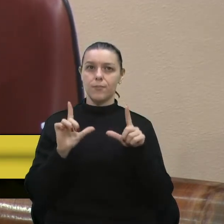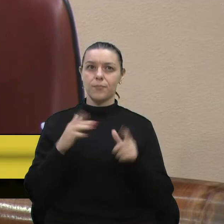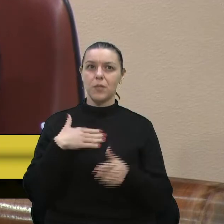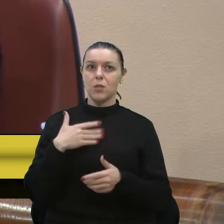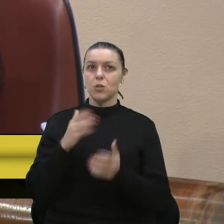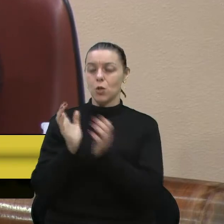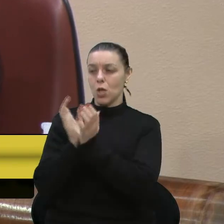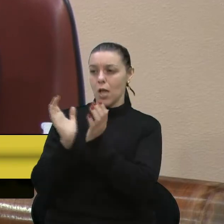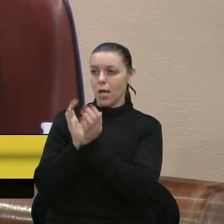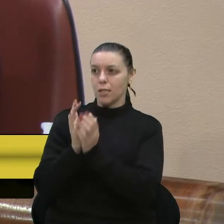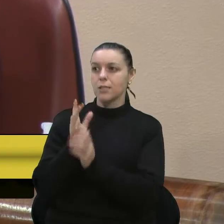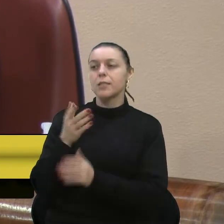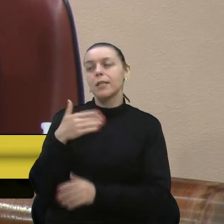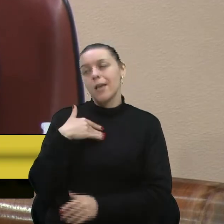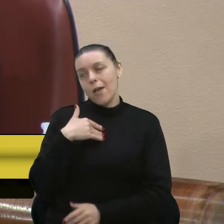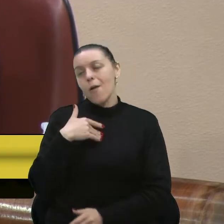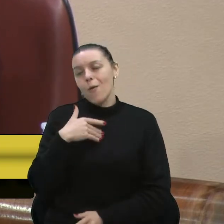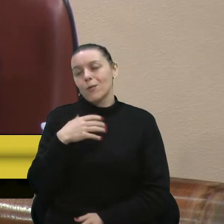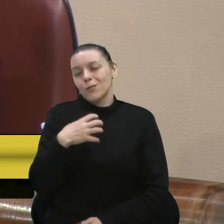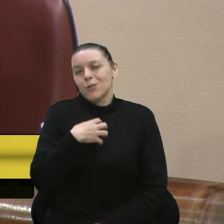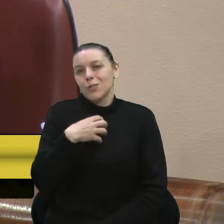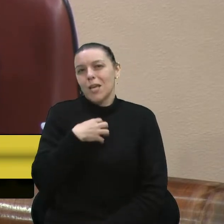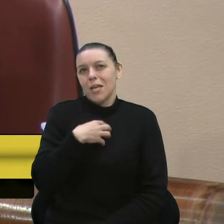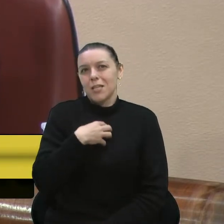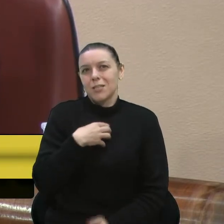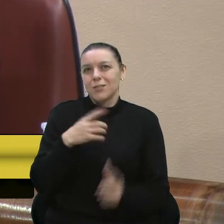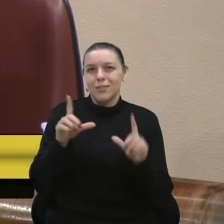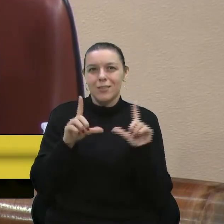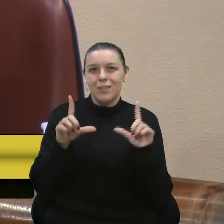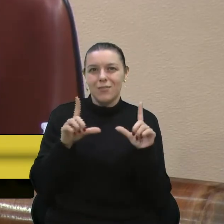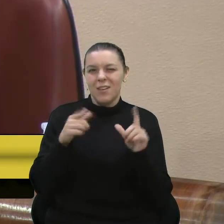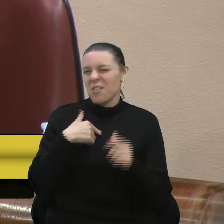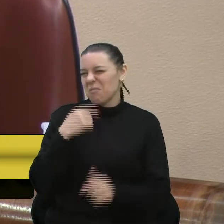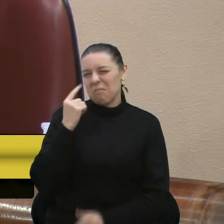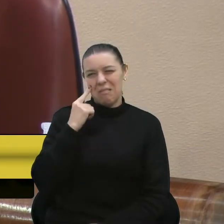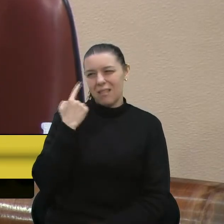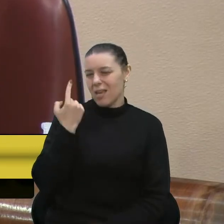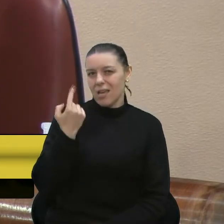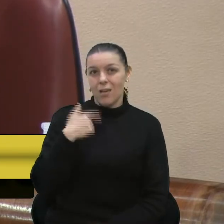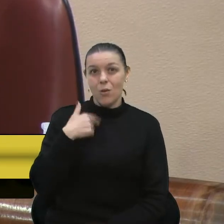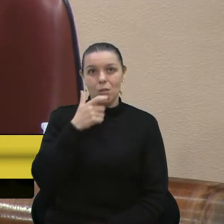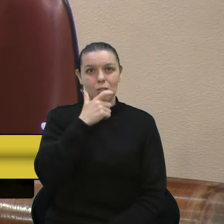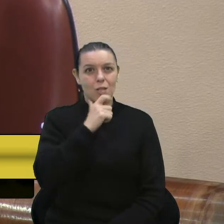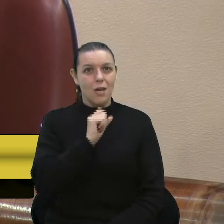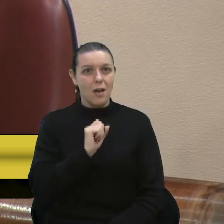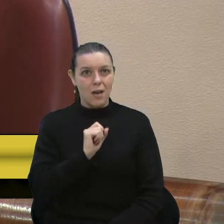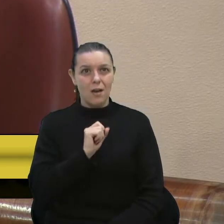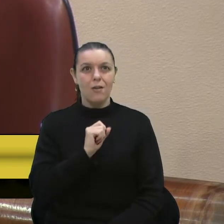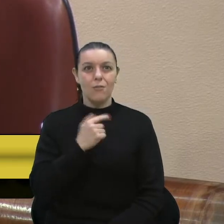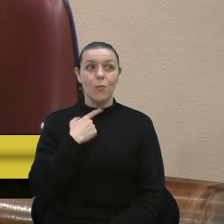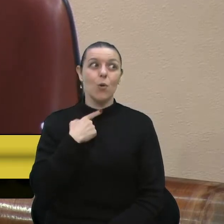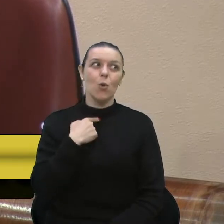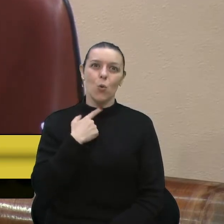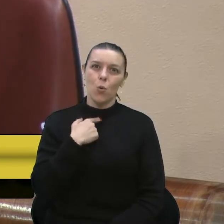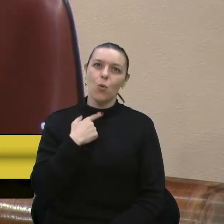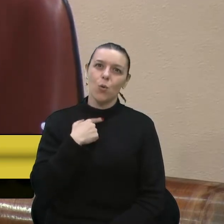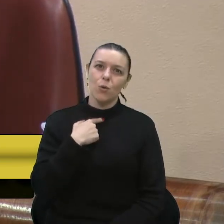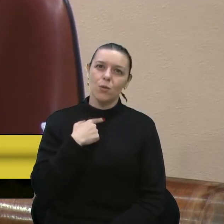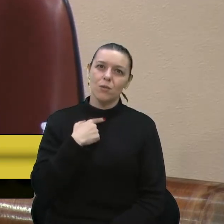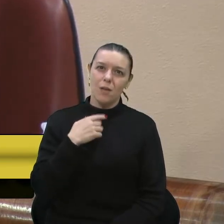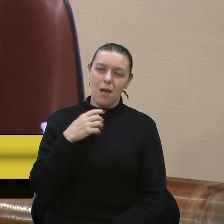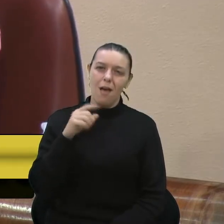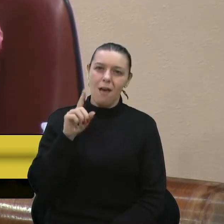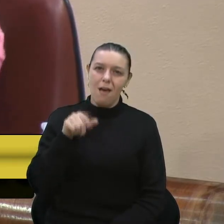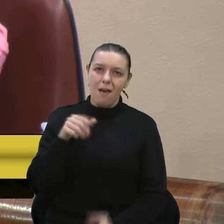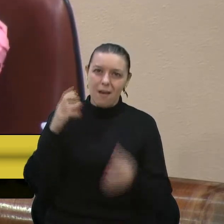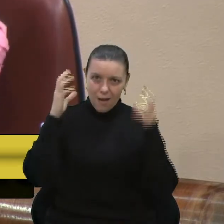tinha que teria jeito para a TV, o que não era a minha ideia. Eu achava que o meu gosto mesmo era por rádio,